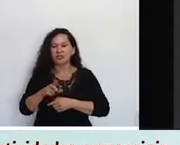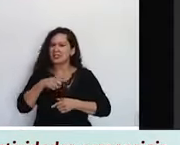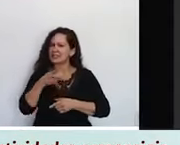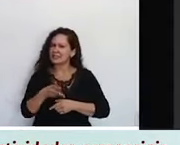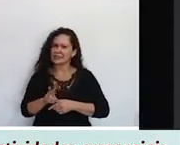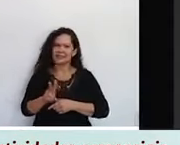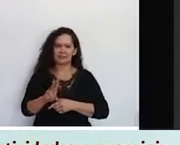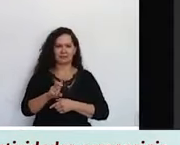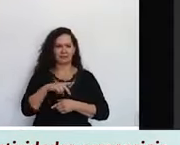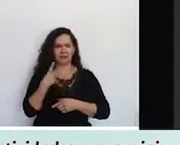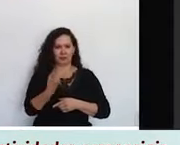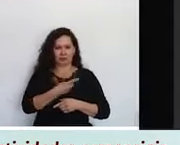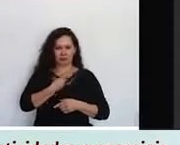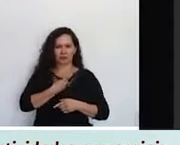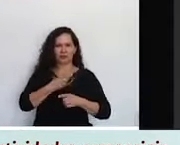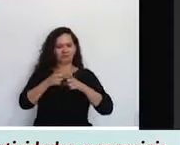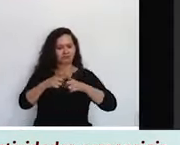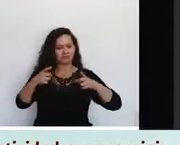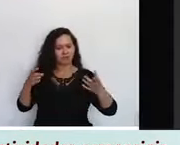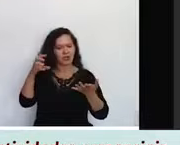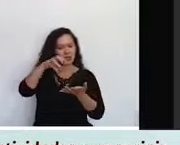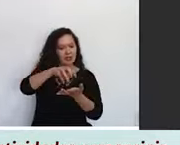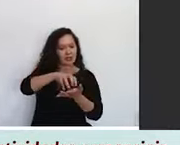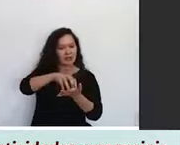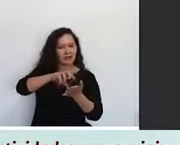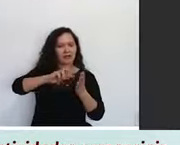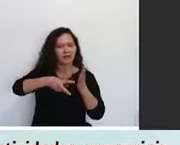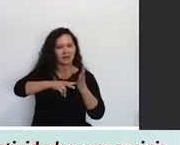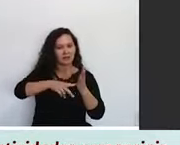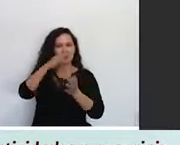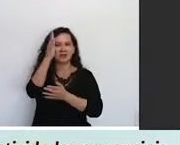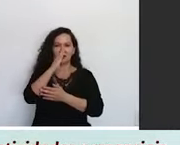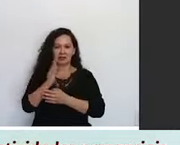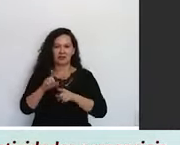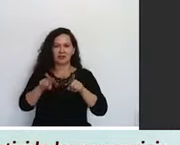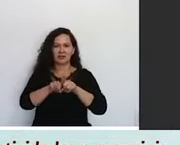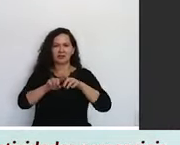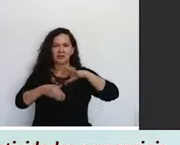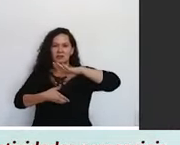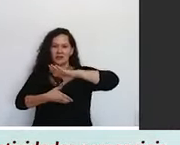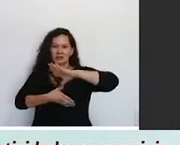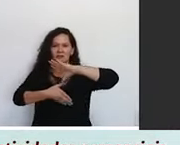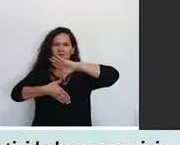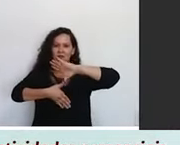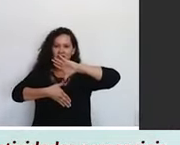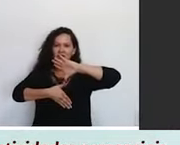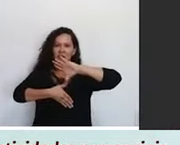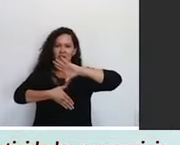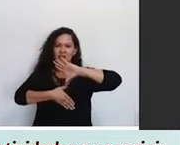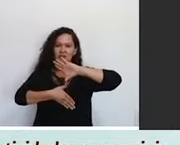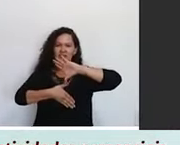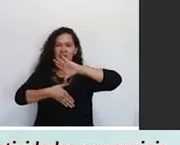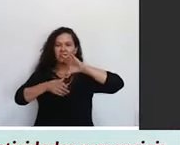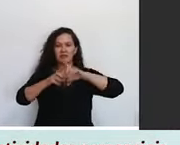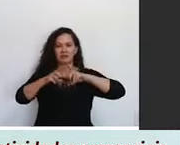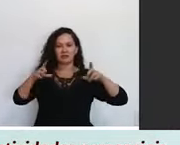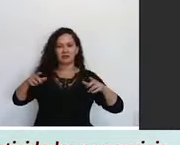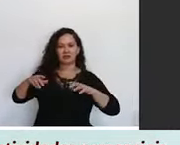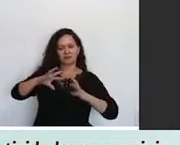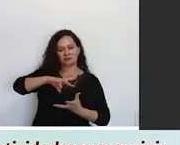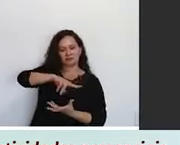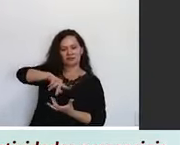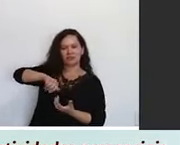nós, a maior central sindical do Brasil e também da América Latina, uma das maiores do mundo, e que